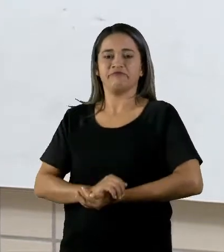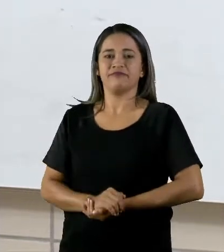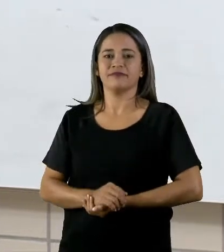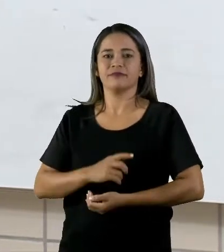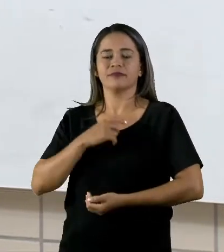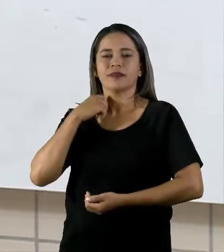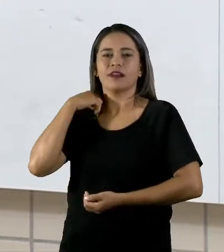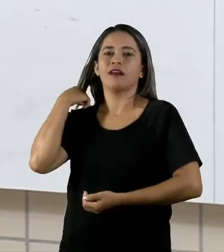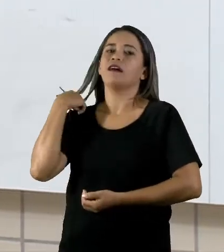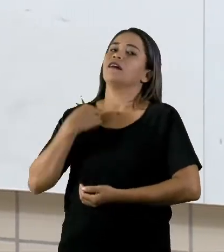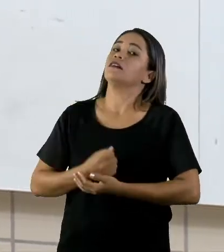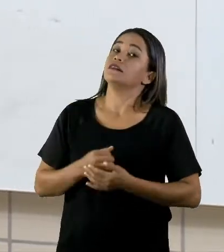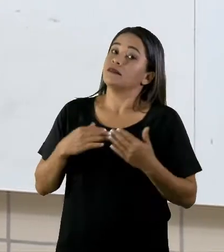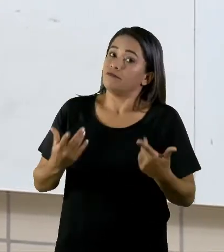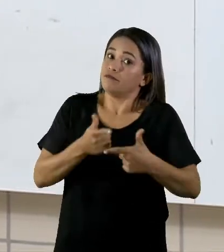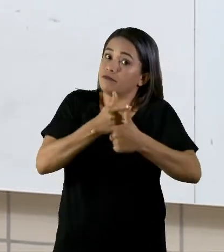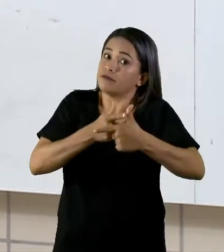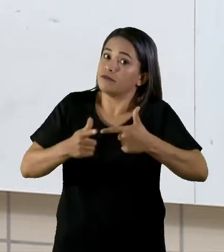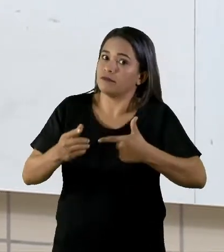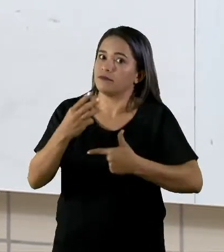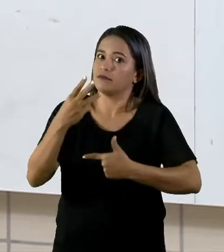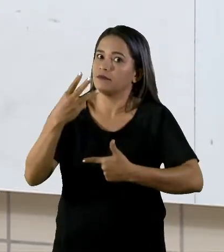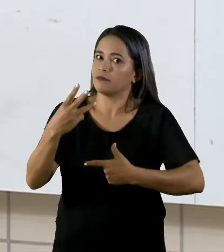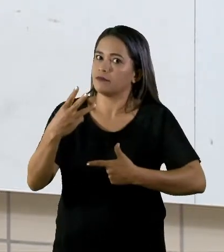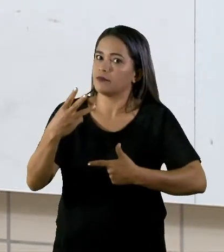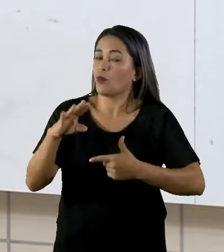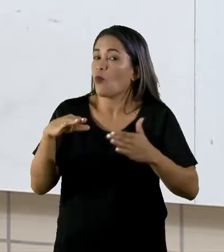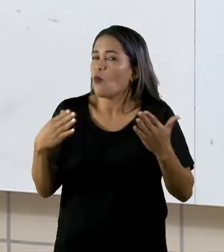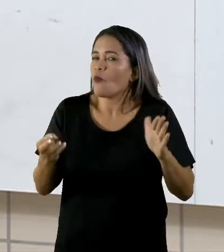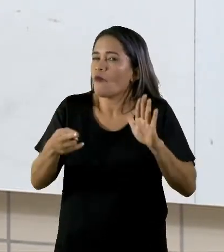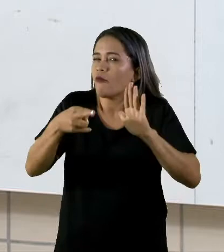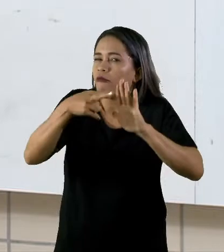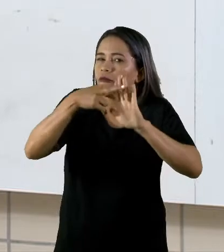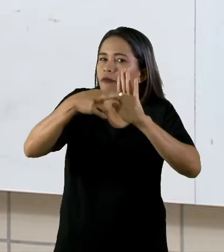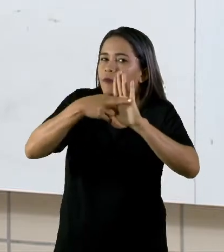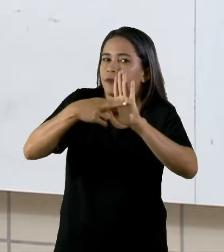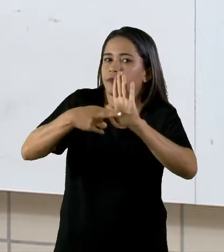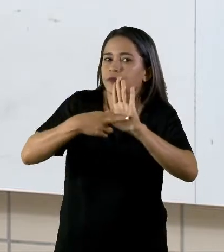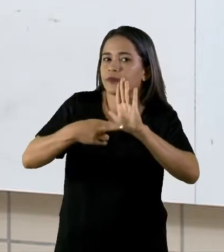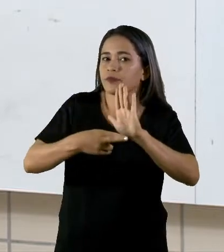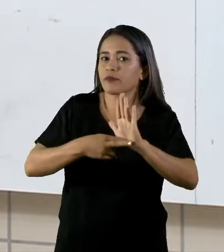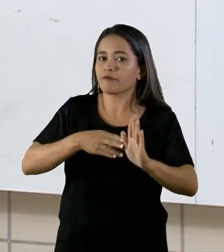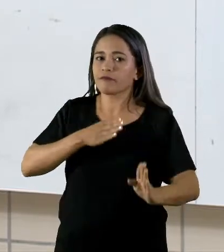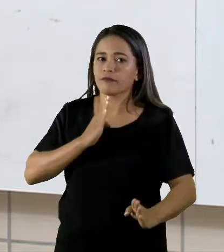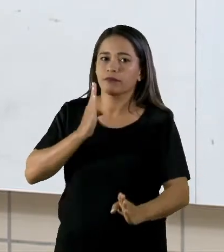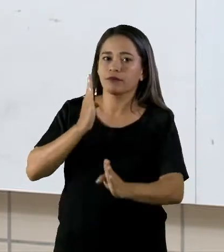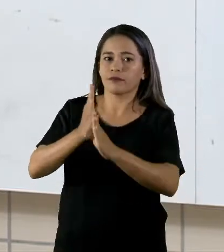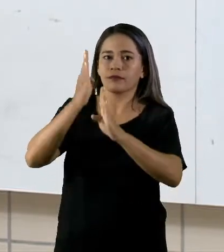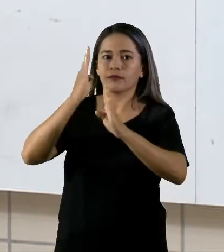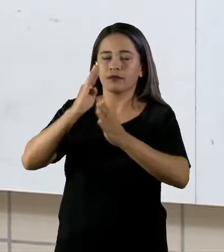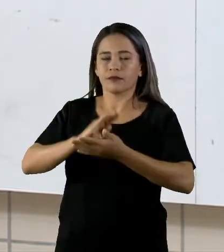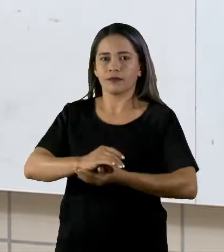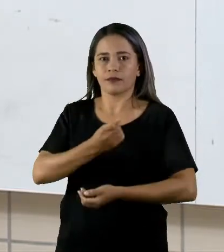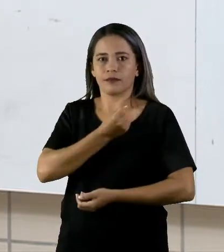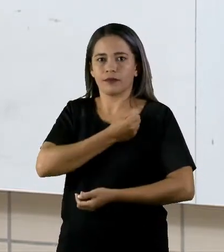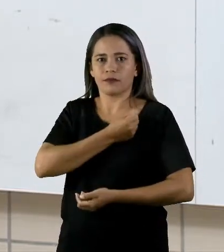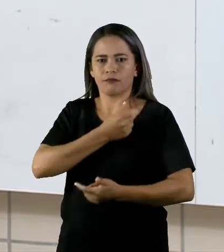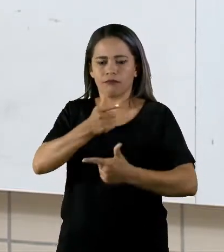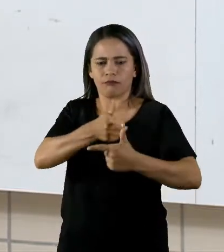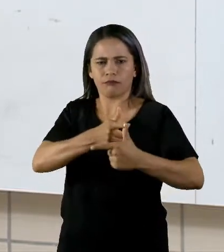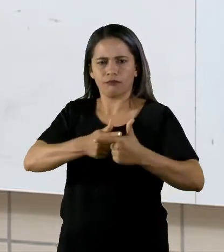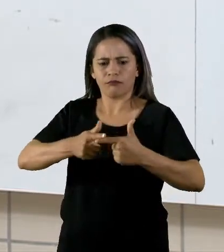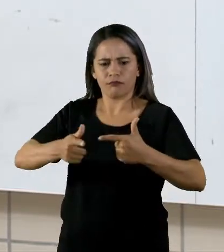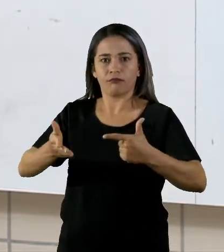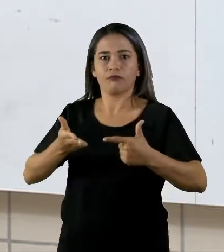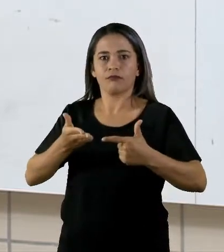Será que ele é divisível por 3? Qual é a regrinha para que eu descubra que esse número é divisível por 3?